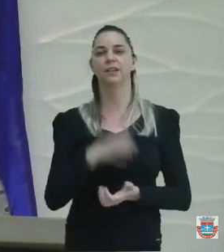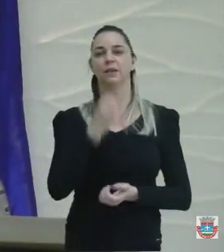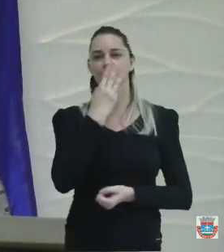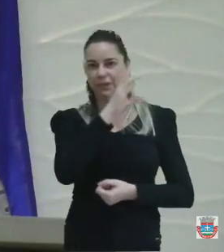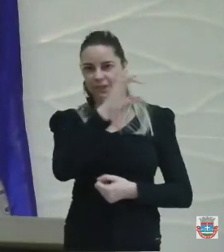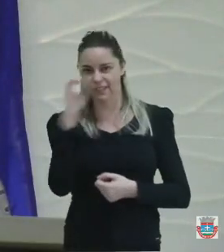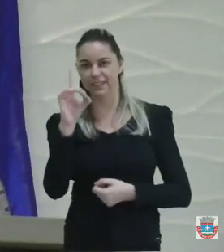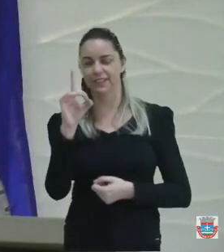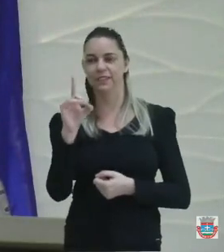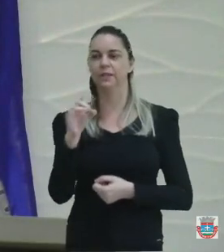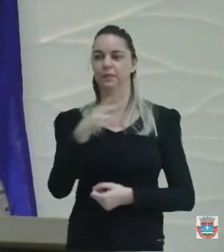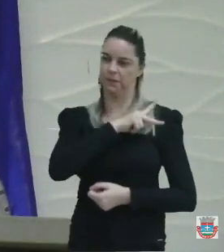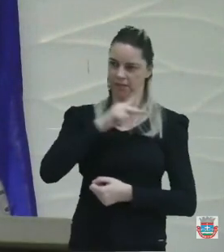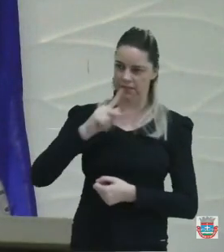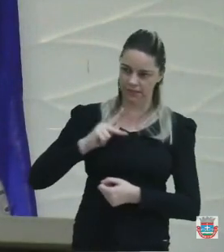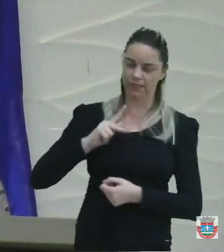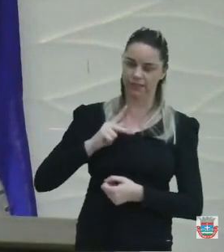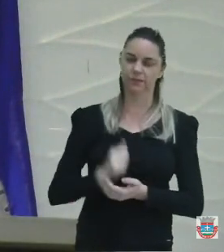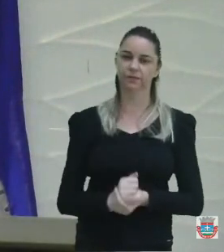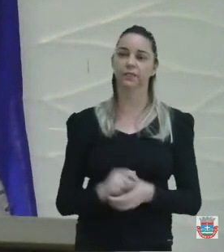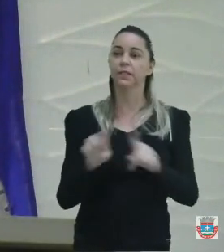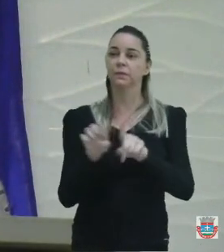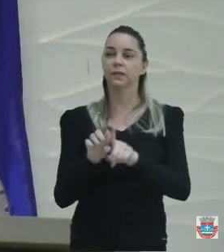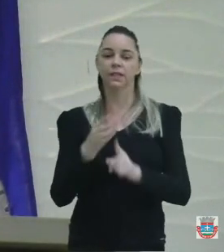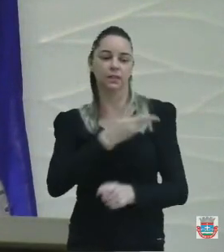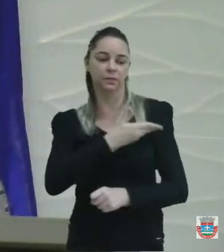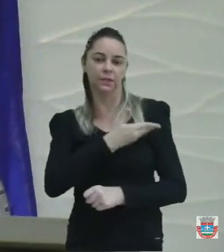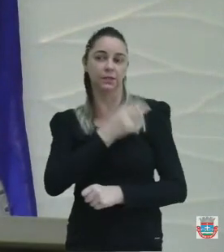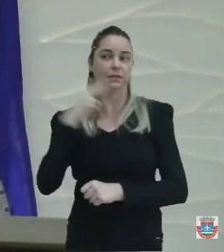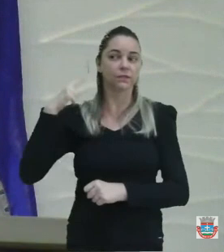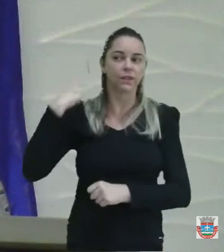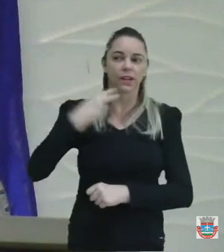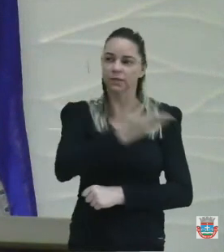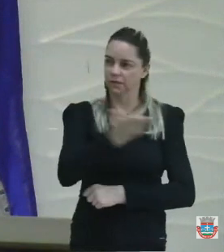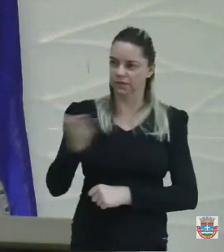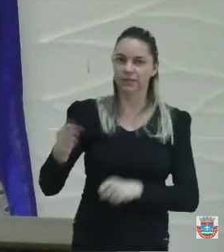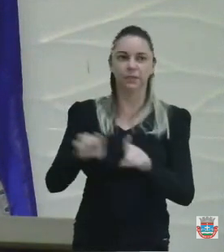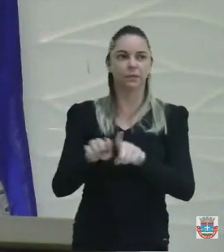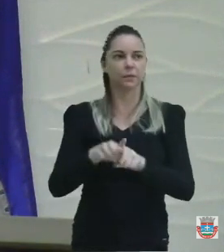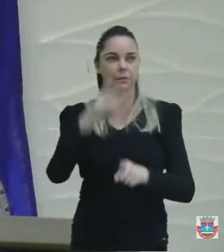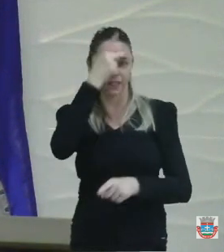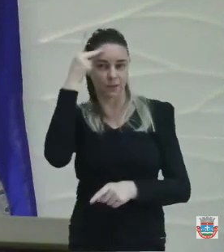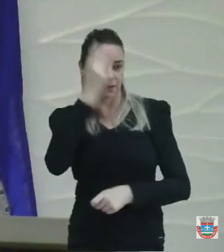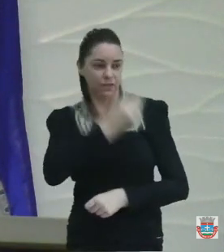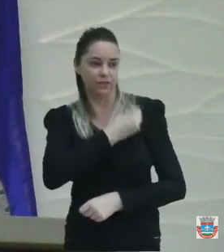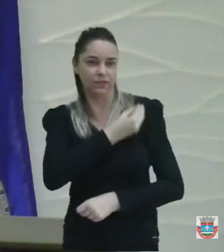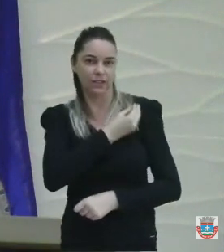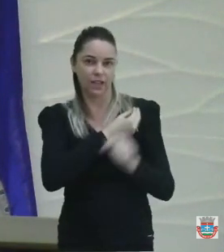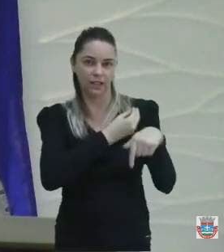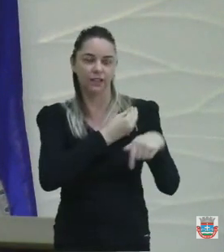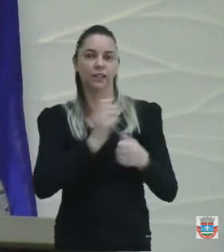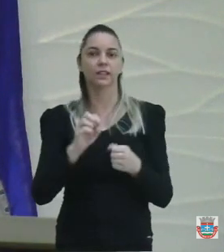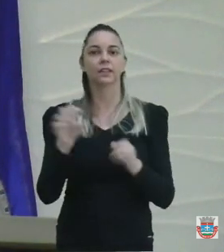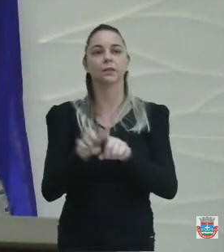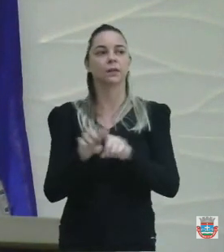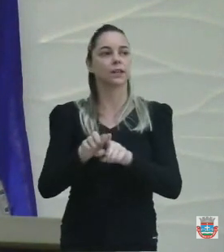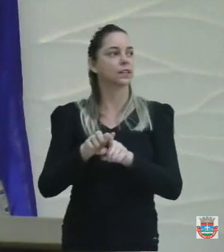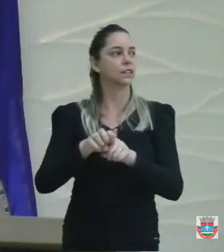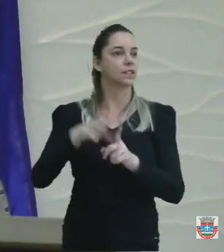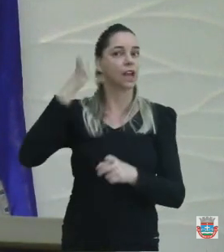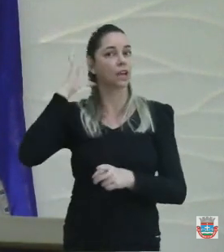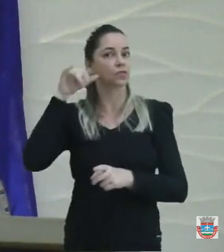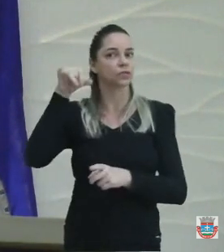Bom dia, senhor presidente, colegas vereadores, pessoal aqui presente, né, ouvintes da Rádio Somente FM, Espírito